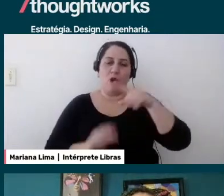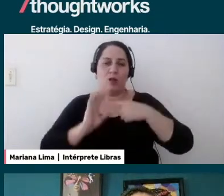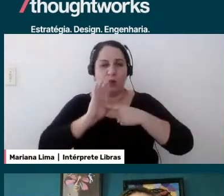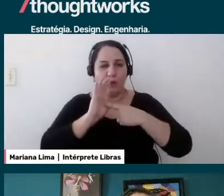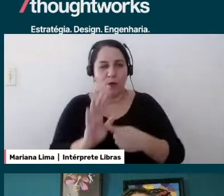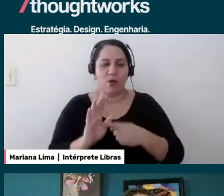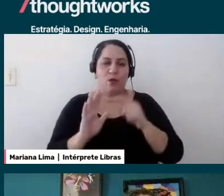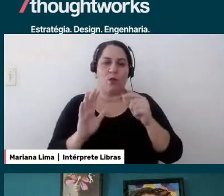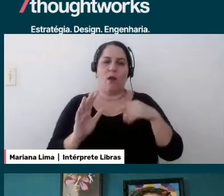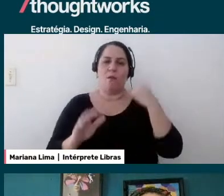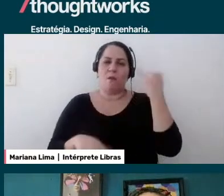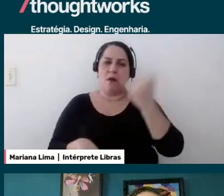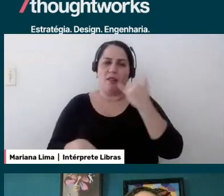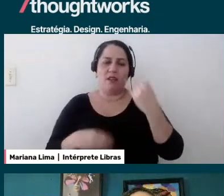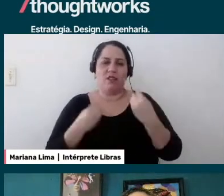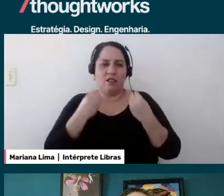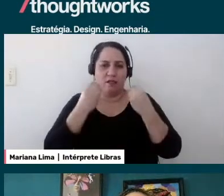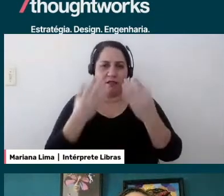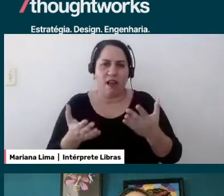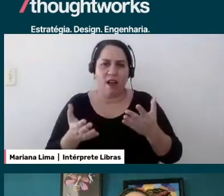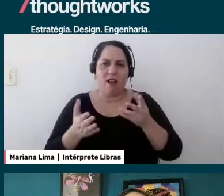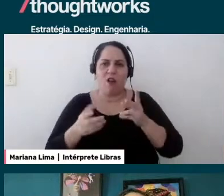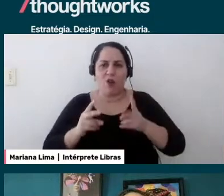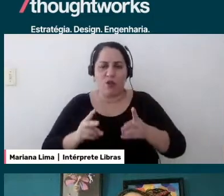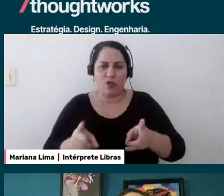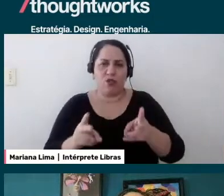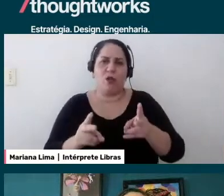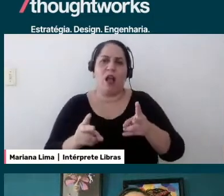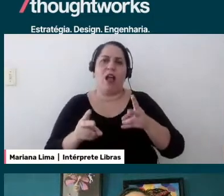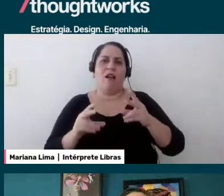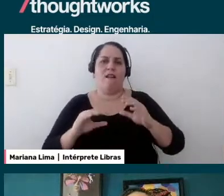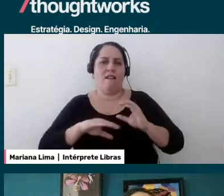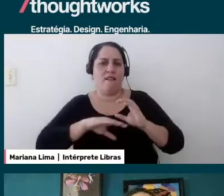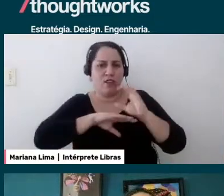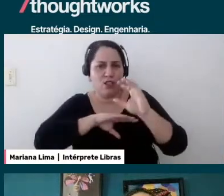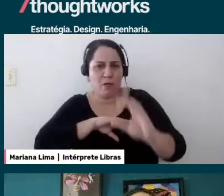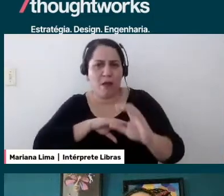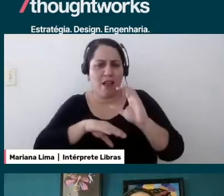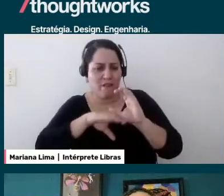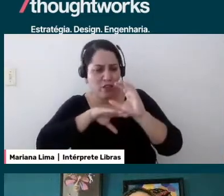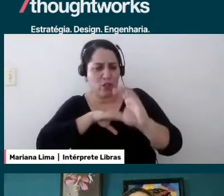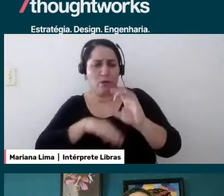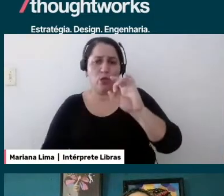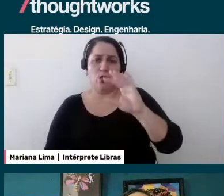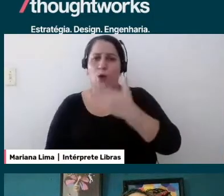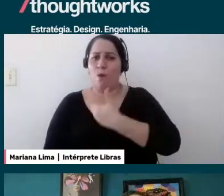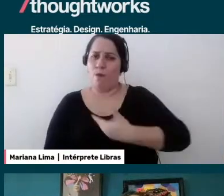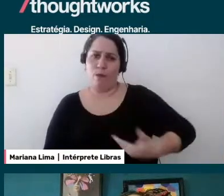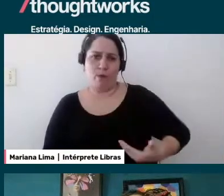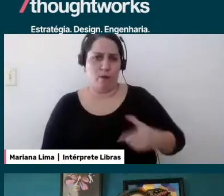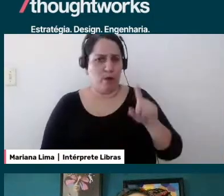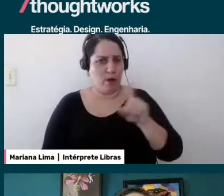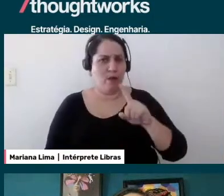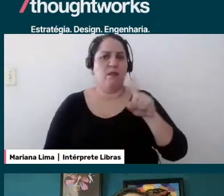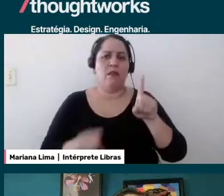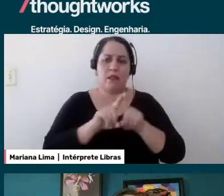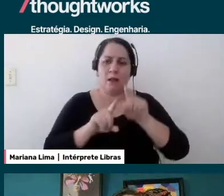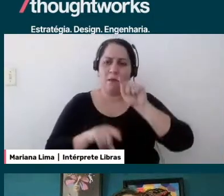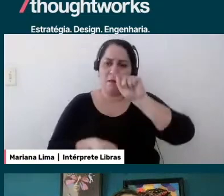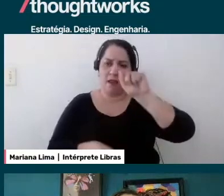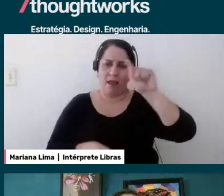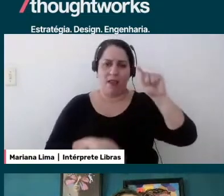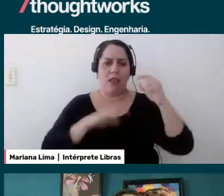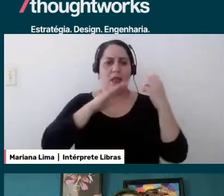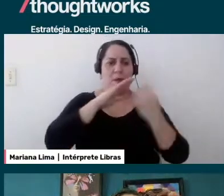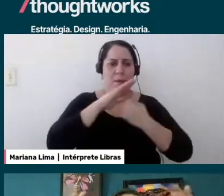do investimento, não só, né, do setor público, mas também do investimento das organizações na